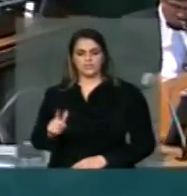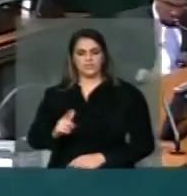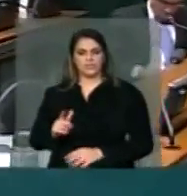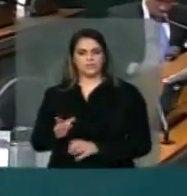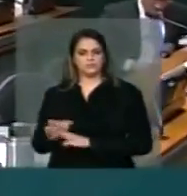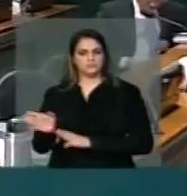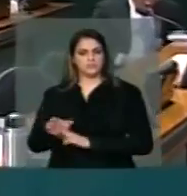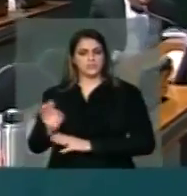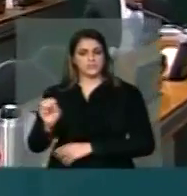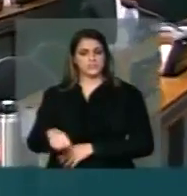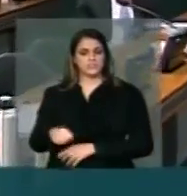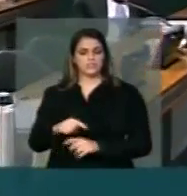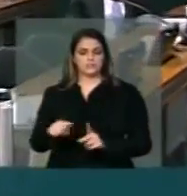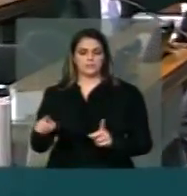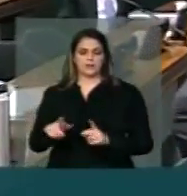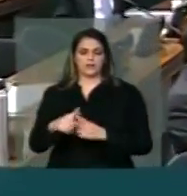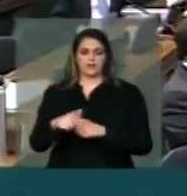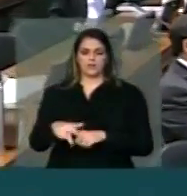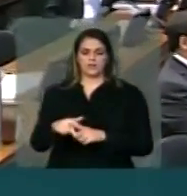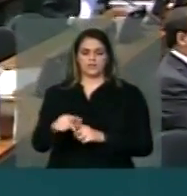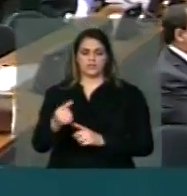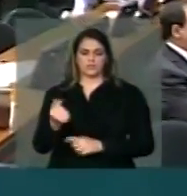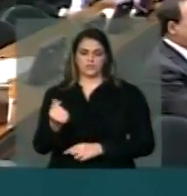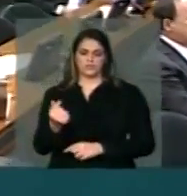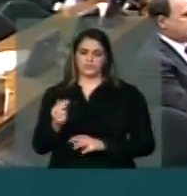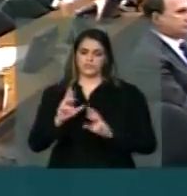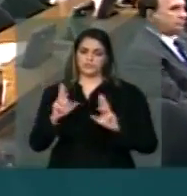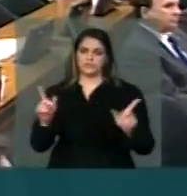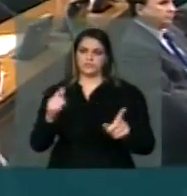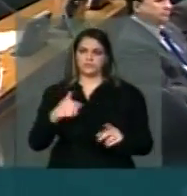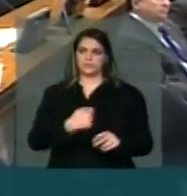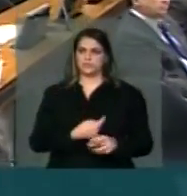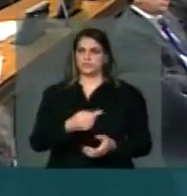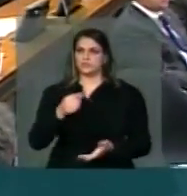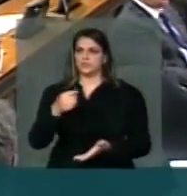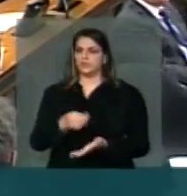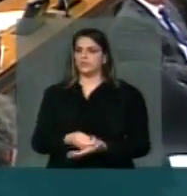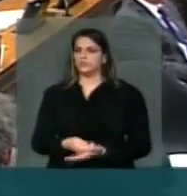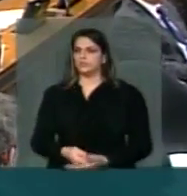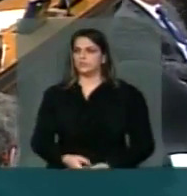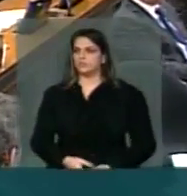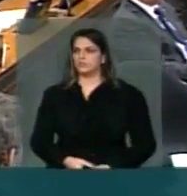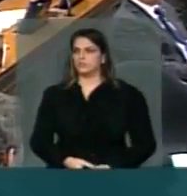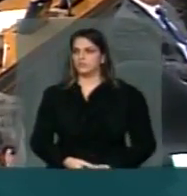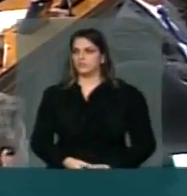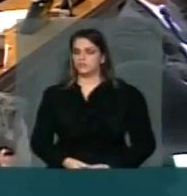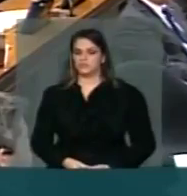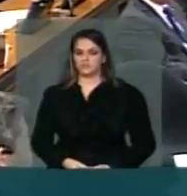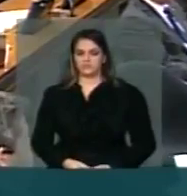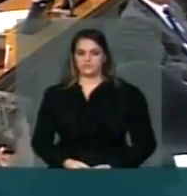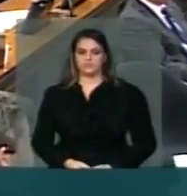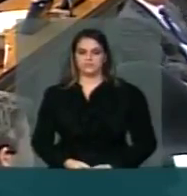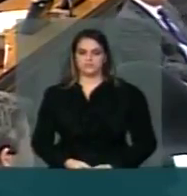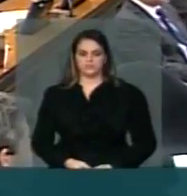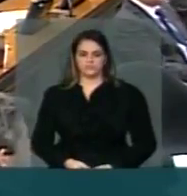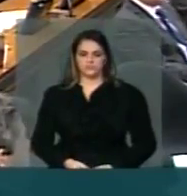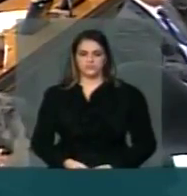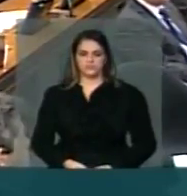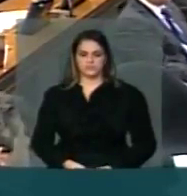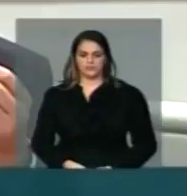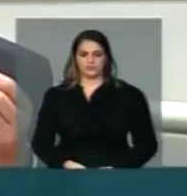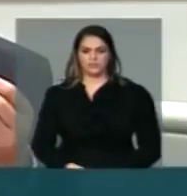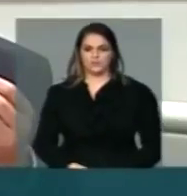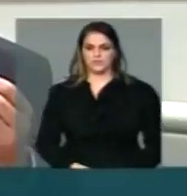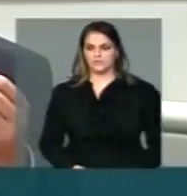preço fora do nosso alcance. Então, ajuste de preço eu não consegui identificar. O que nós